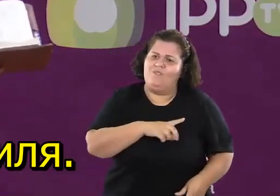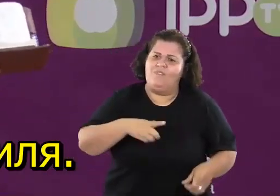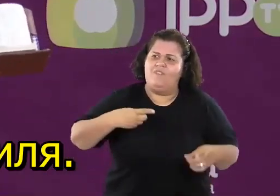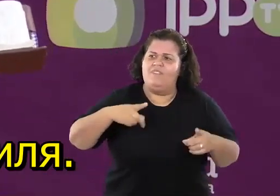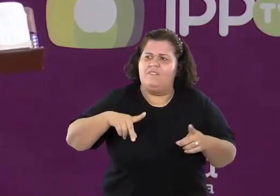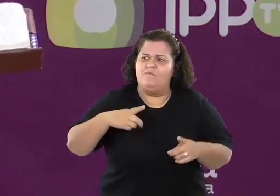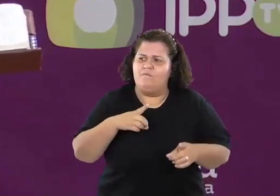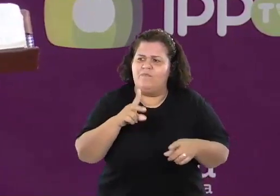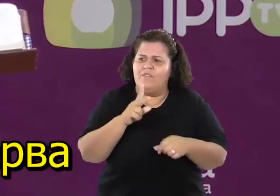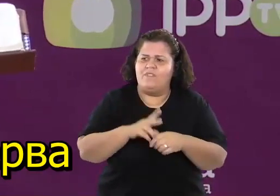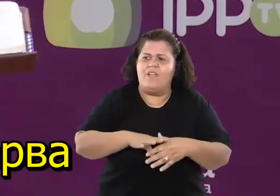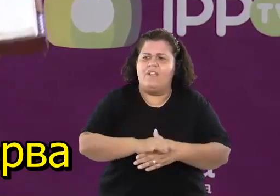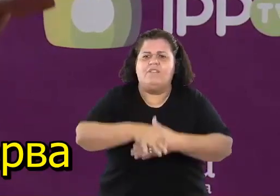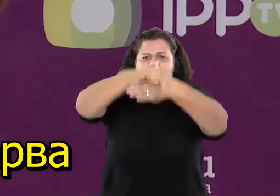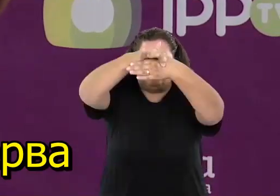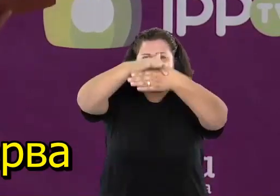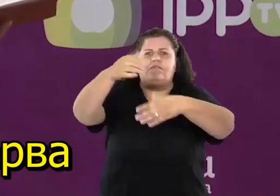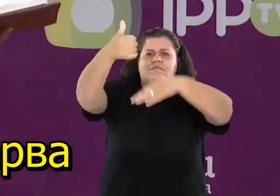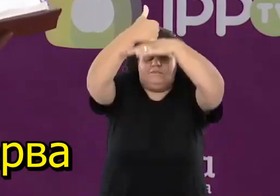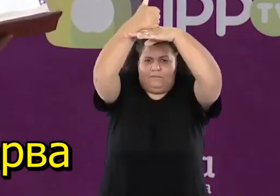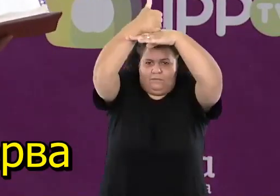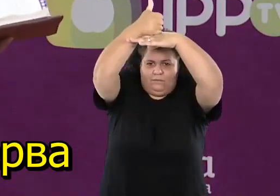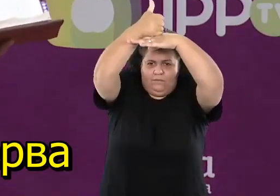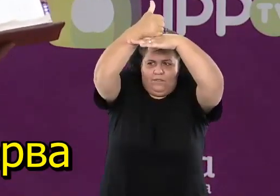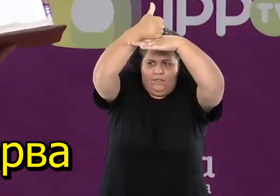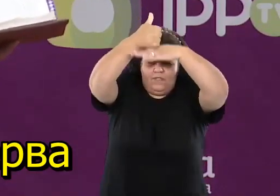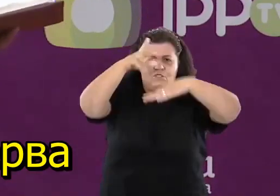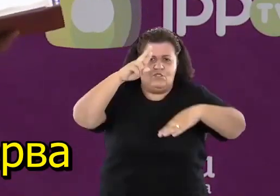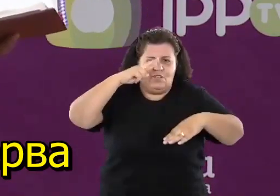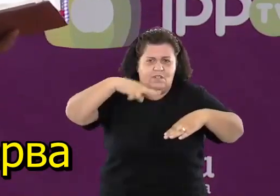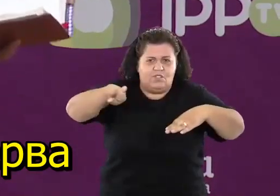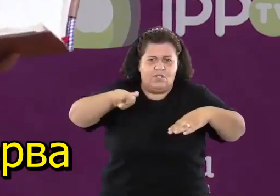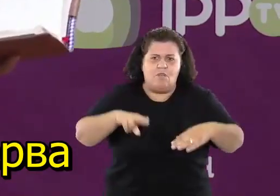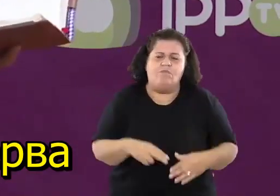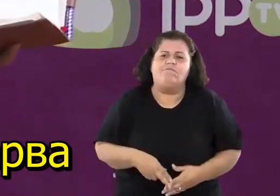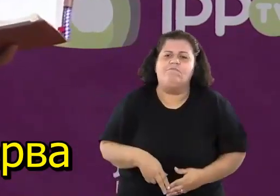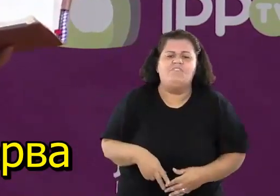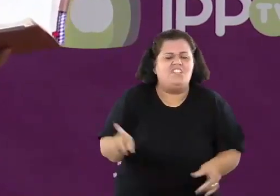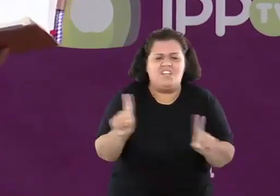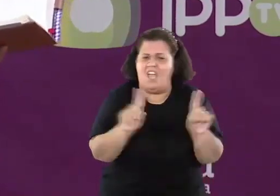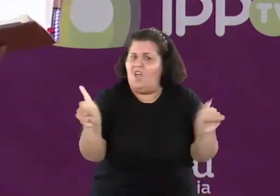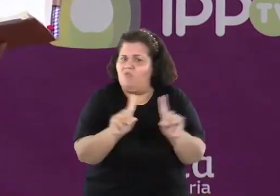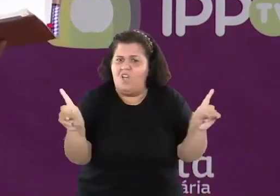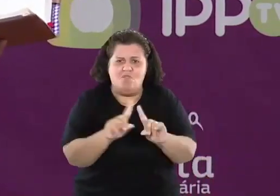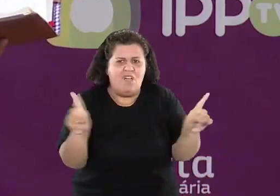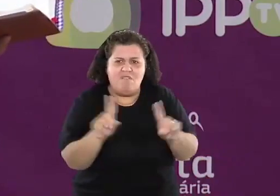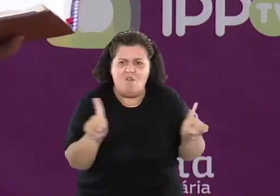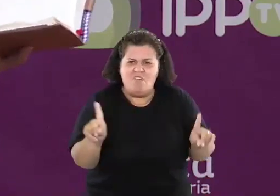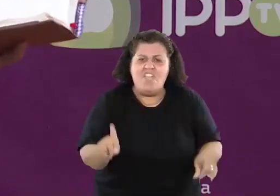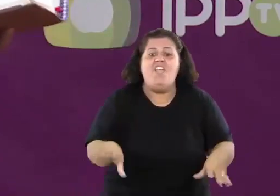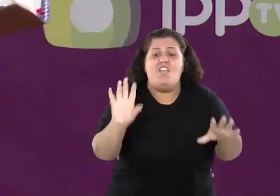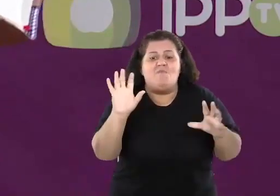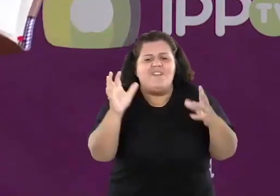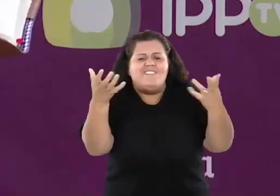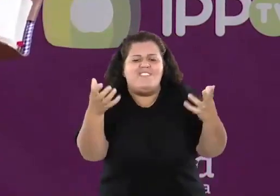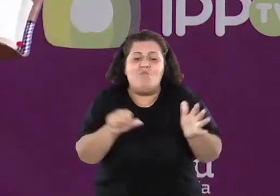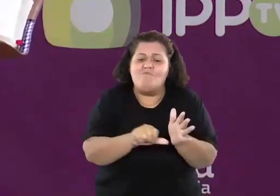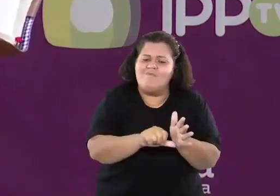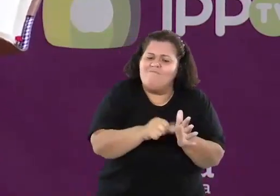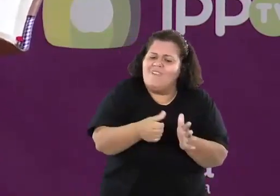Israel. Jesus ressuscitou e apareceu primeiro a Maria